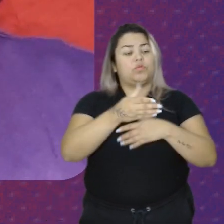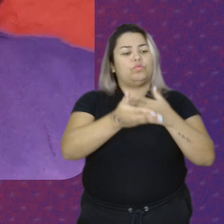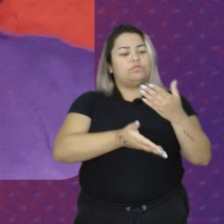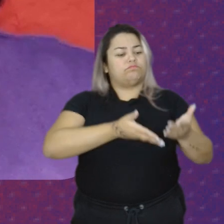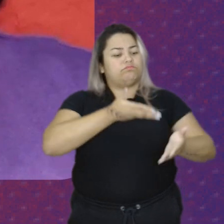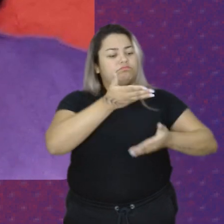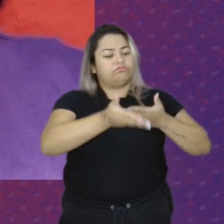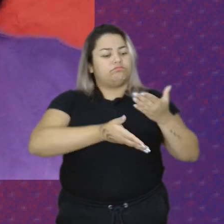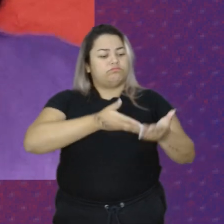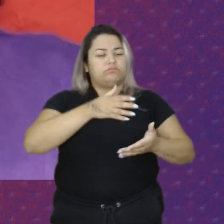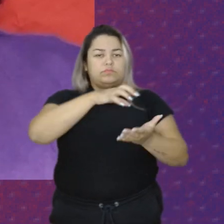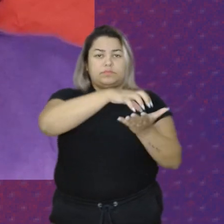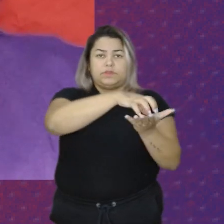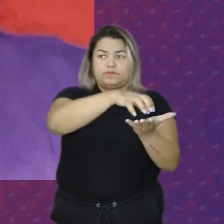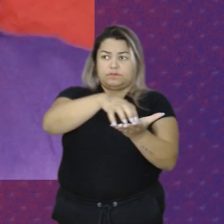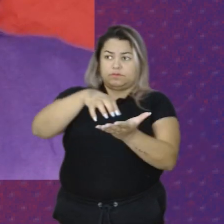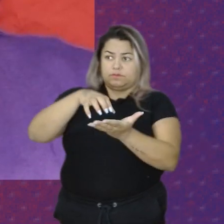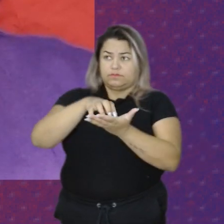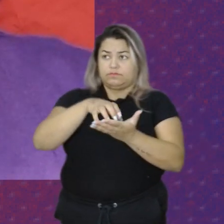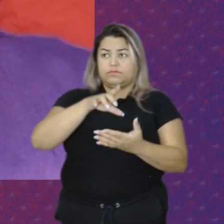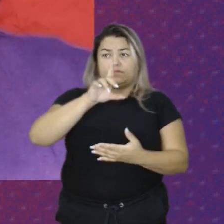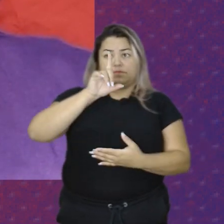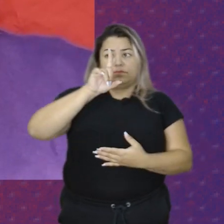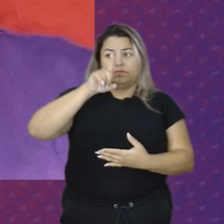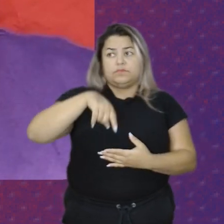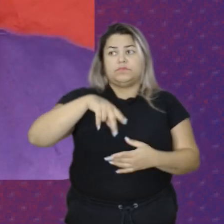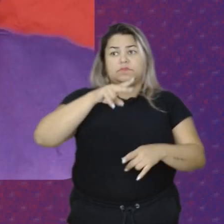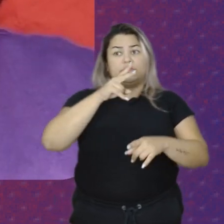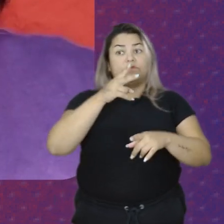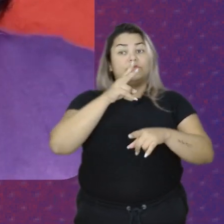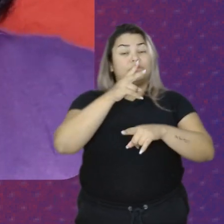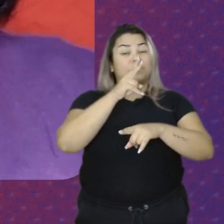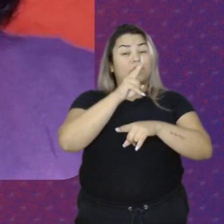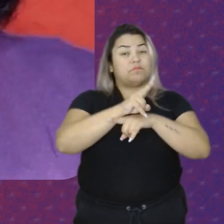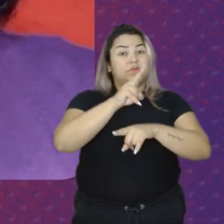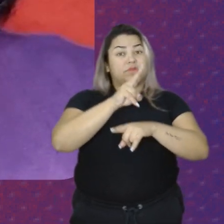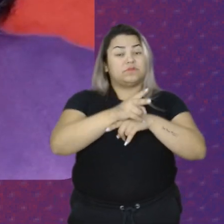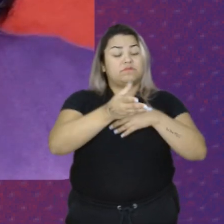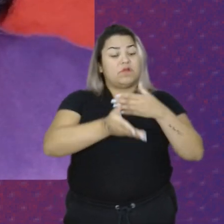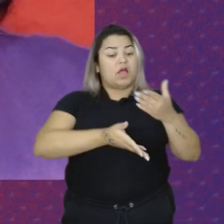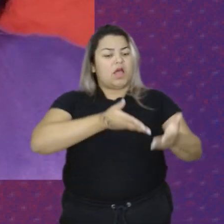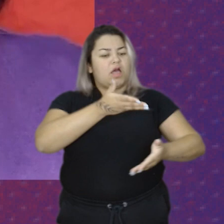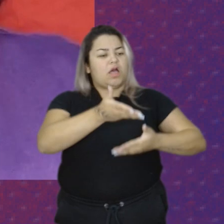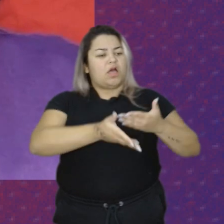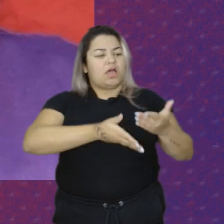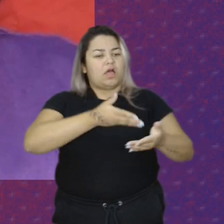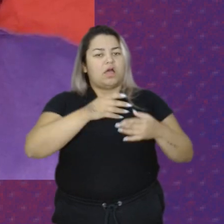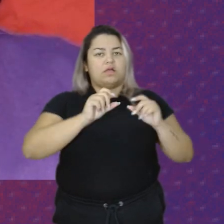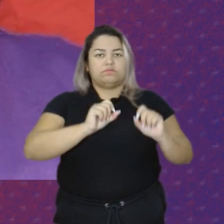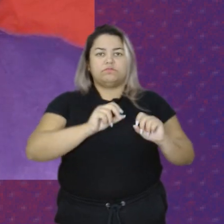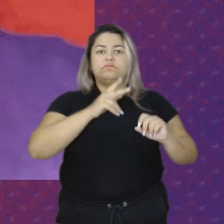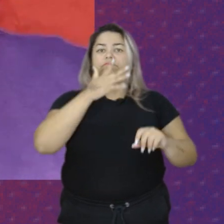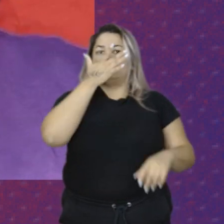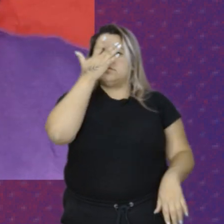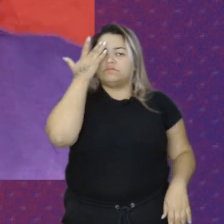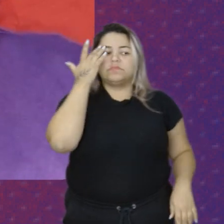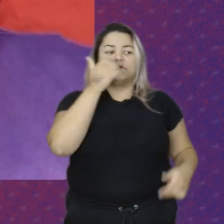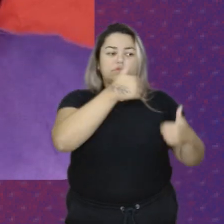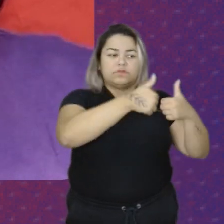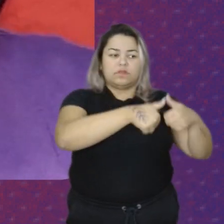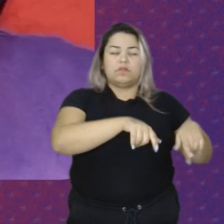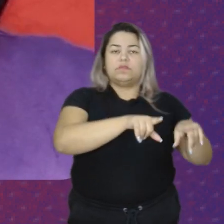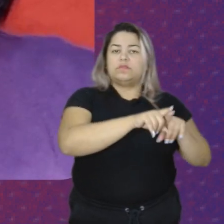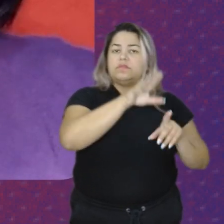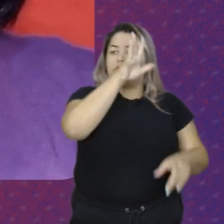para os territórios, que eles sejam preservados, mas por quem está lá? A gente sempre diz aqui na Amazônia